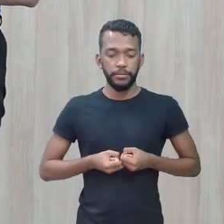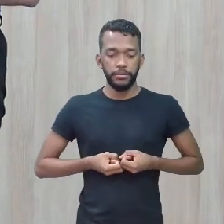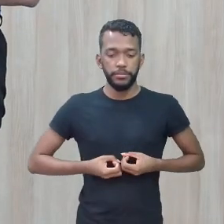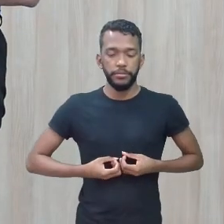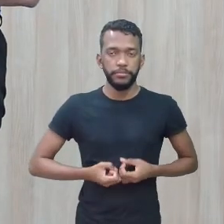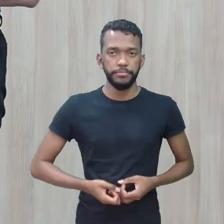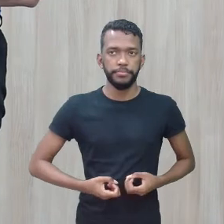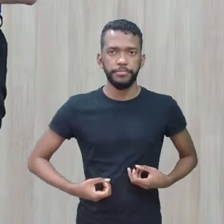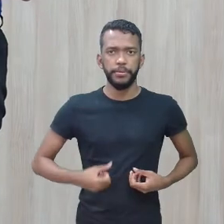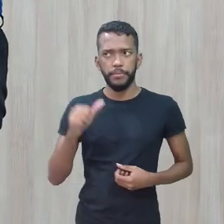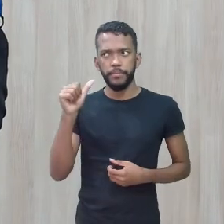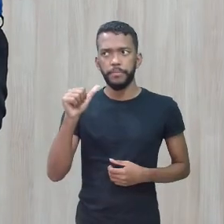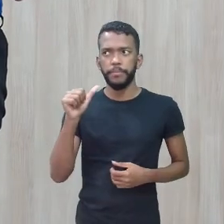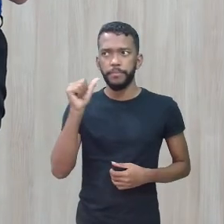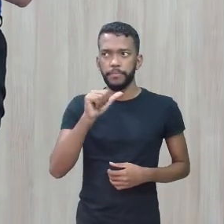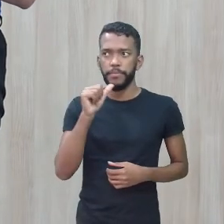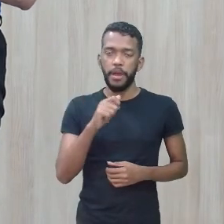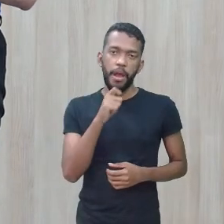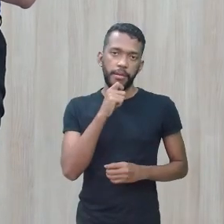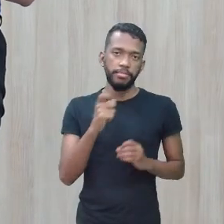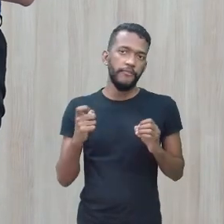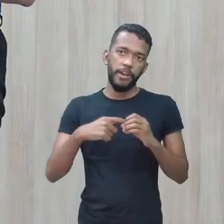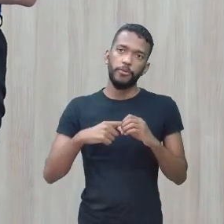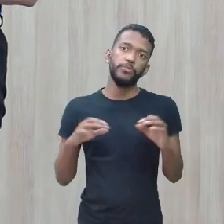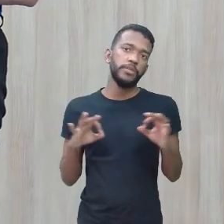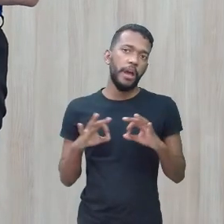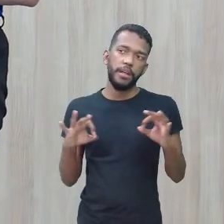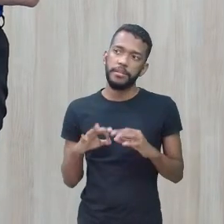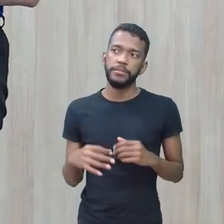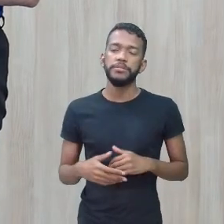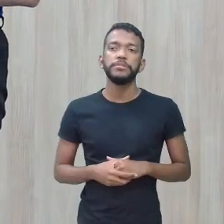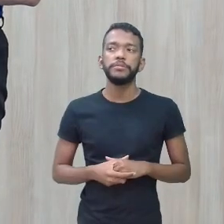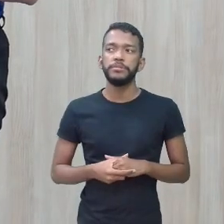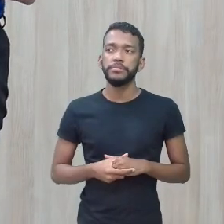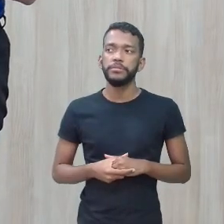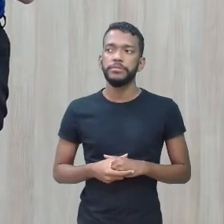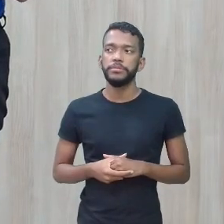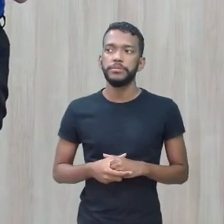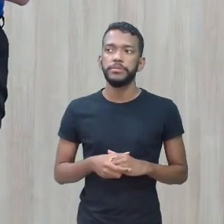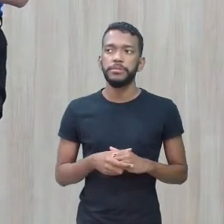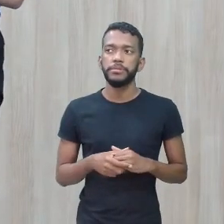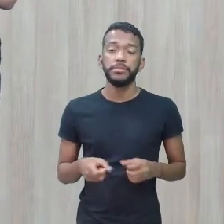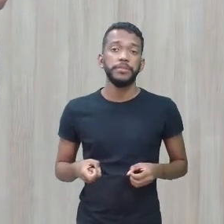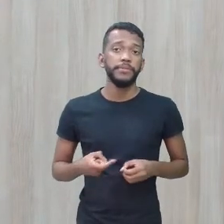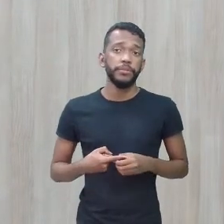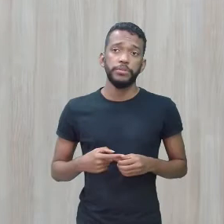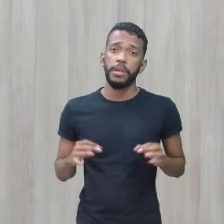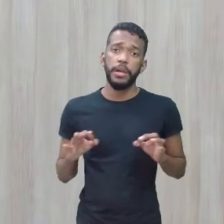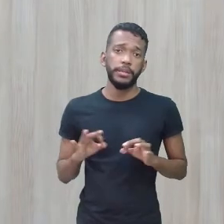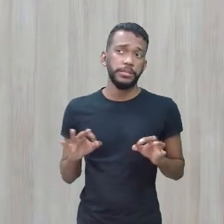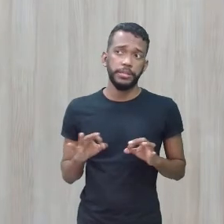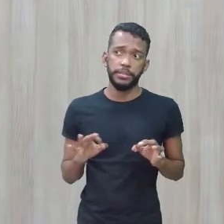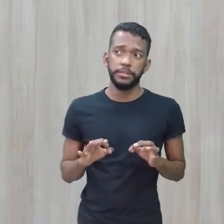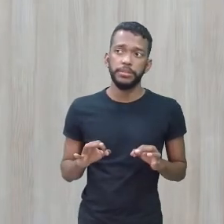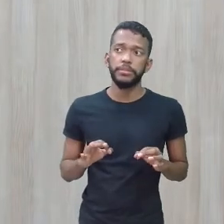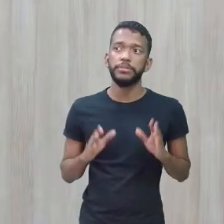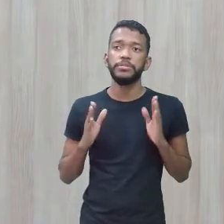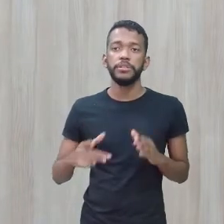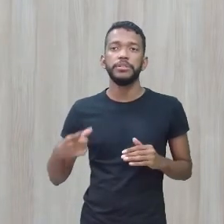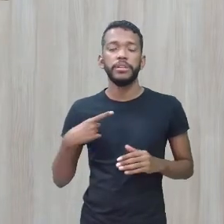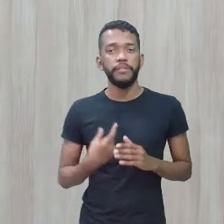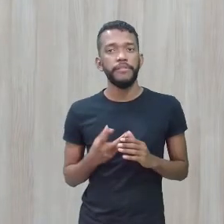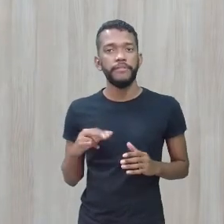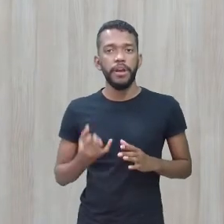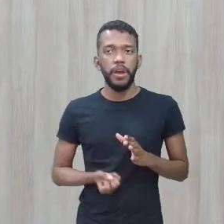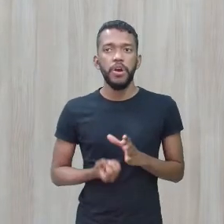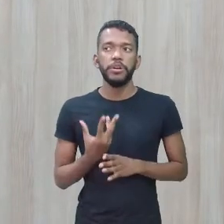sexuais femininas, elas não foram fecundadas. Então, como elas não foram fecundadas, eles vão dar